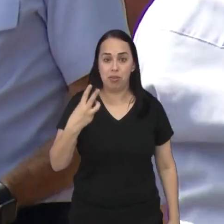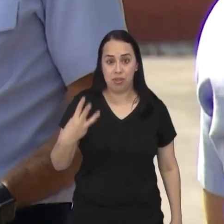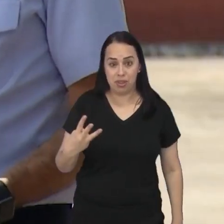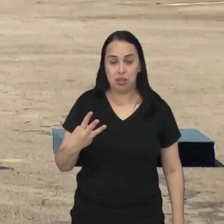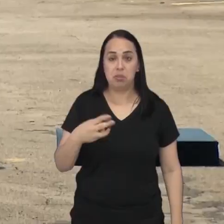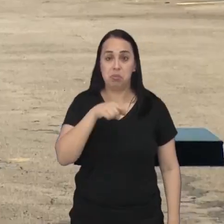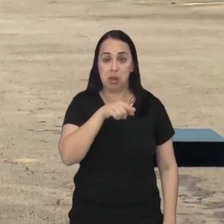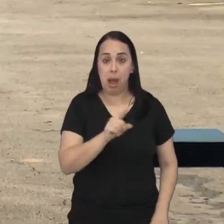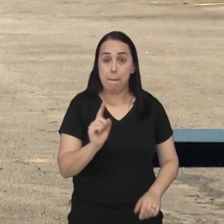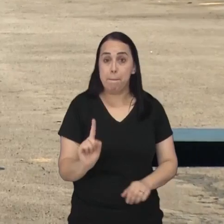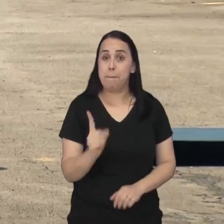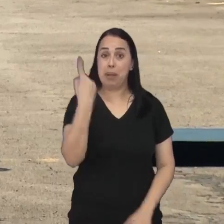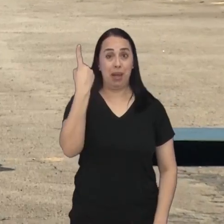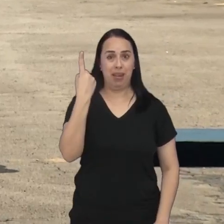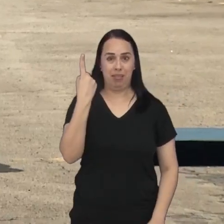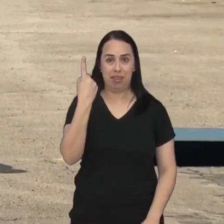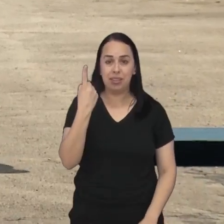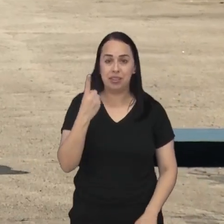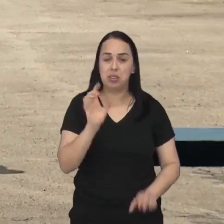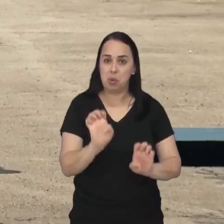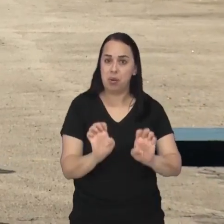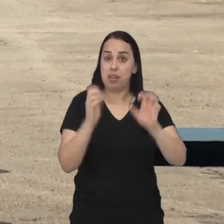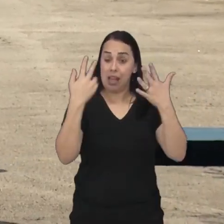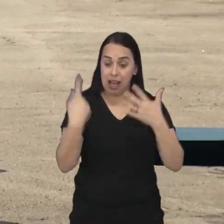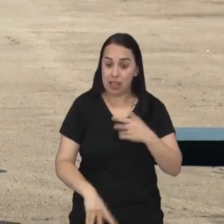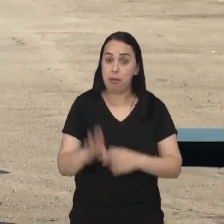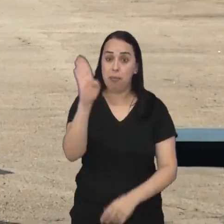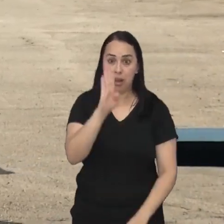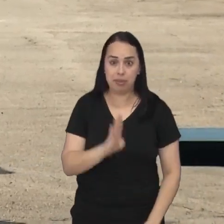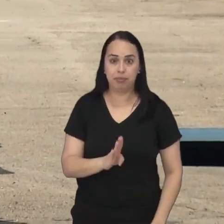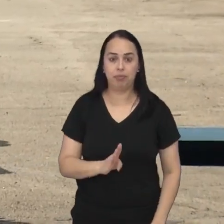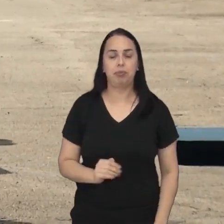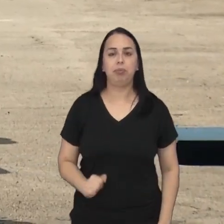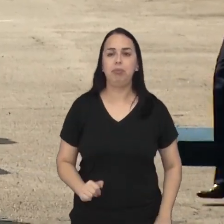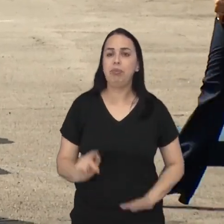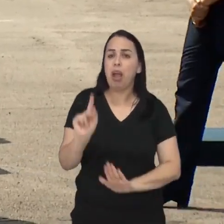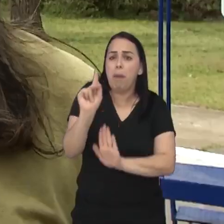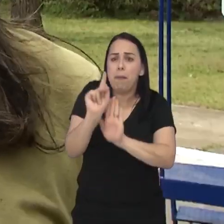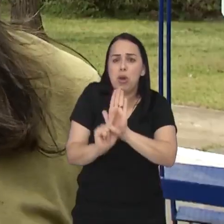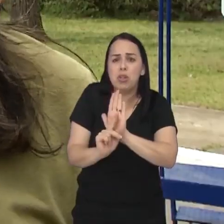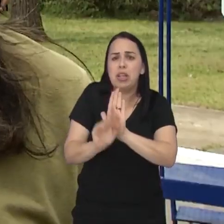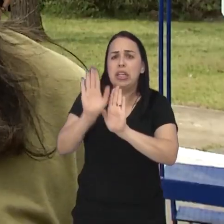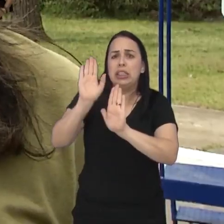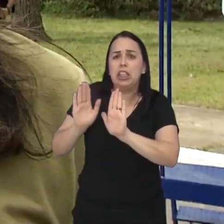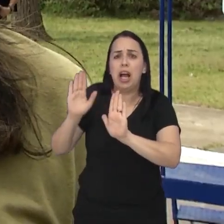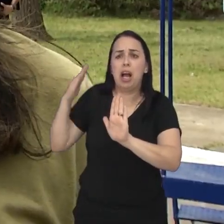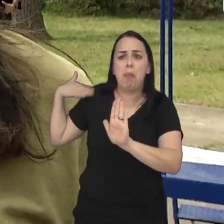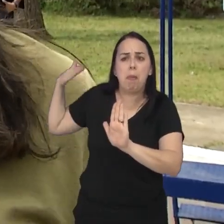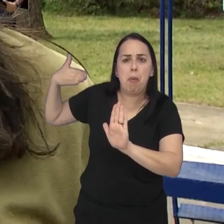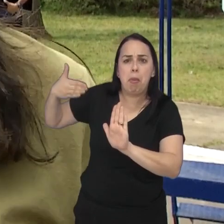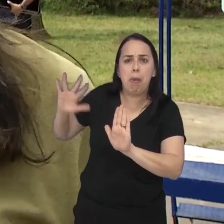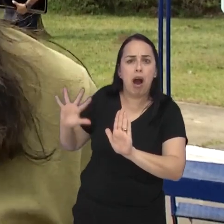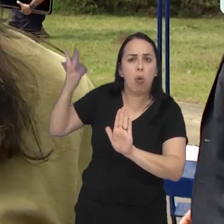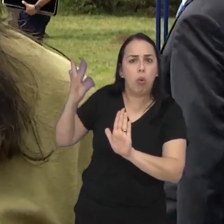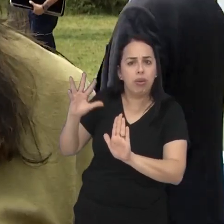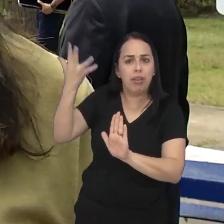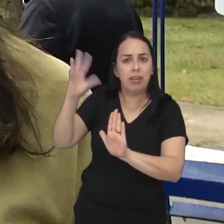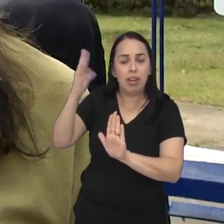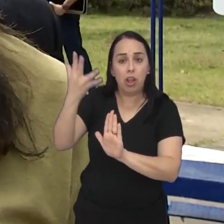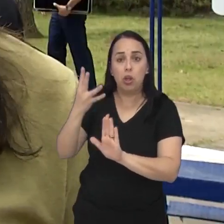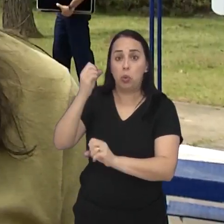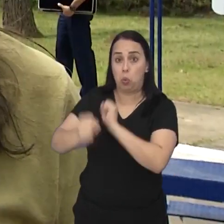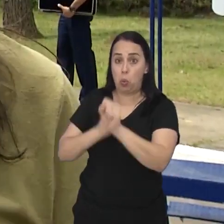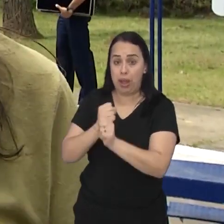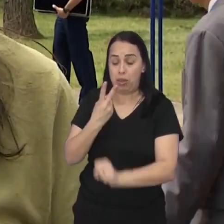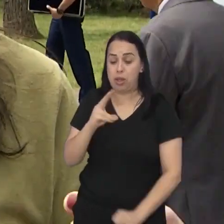2023. Pela primeira vez, com a coordenação de Mônica, o evento foi sediado no Brasil. Esse é um projeto que já vem acontecendo desde